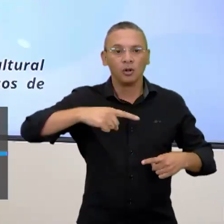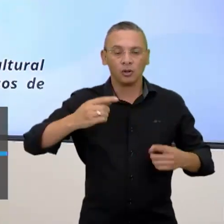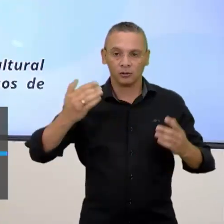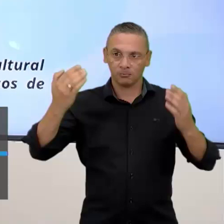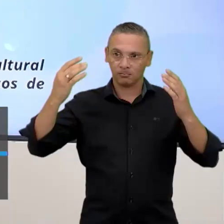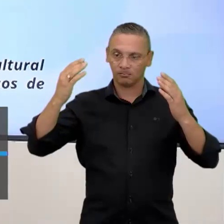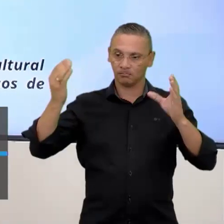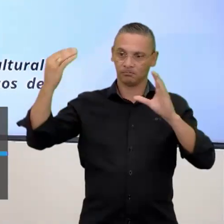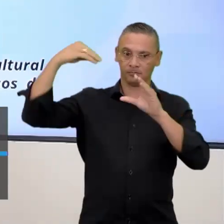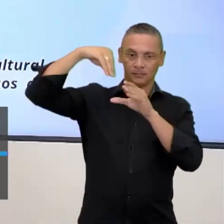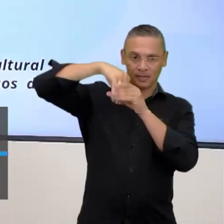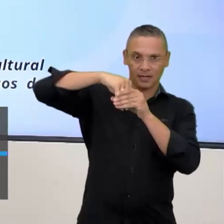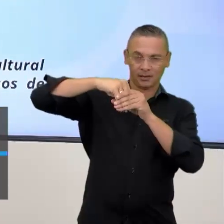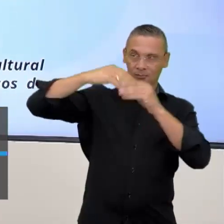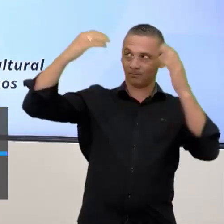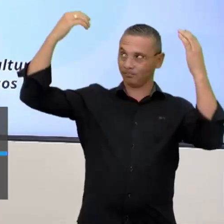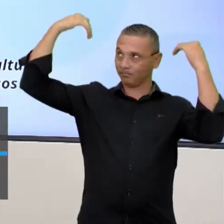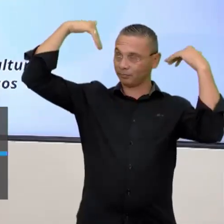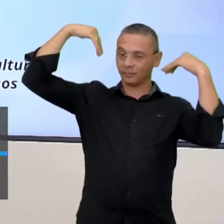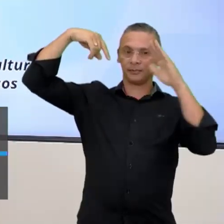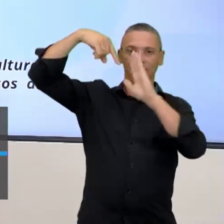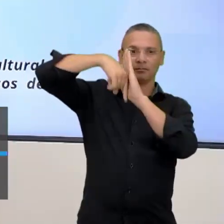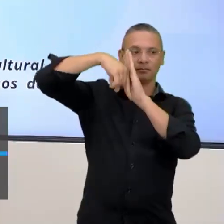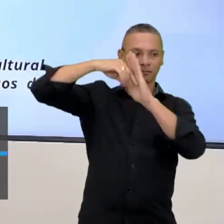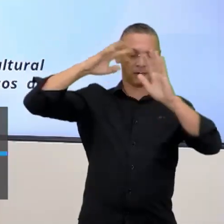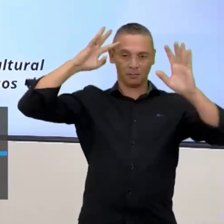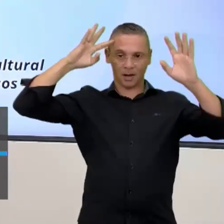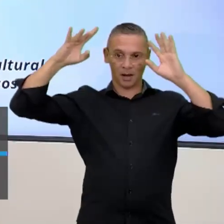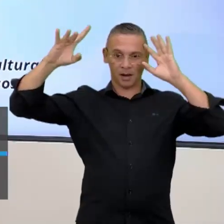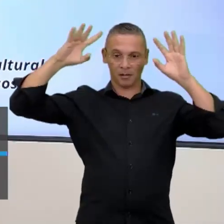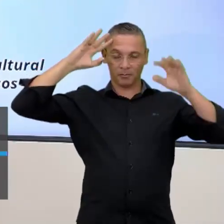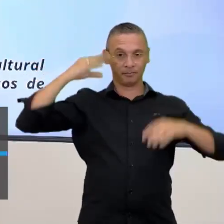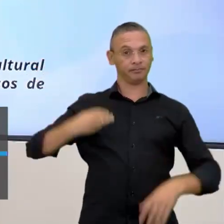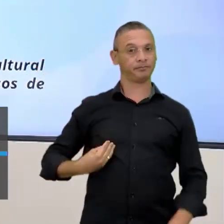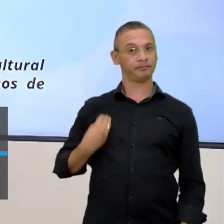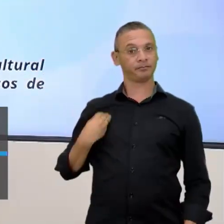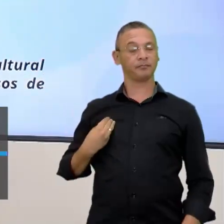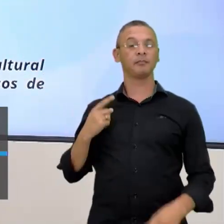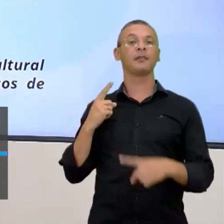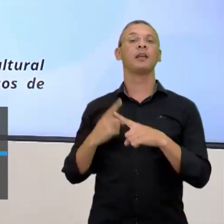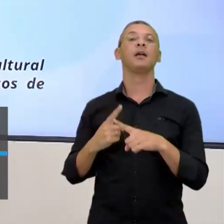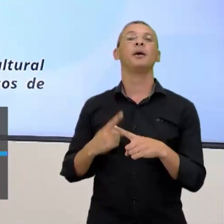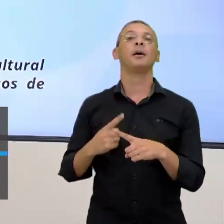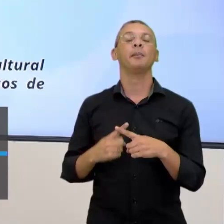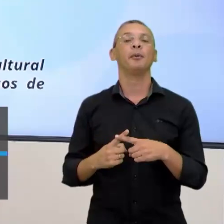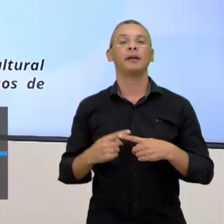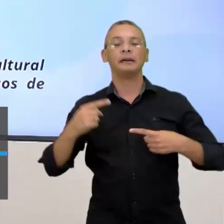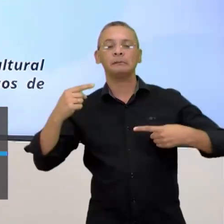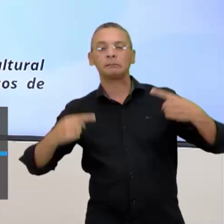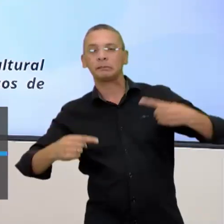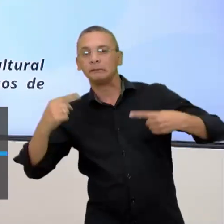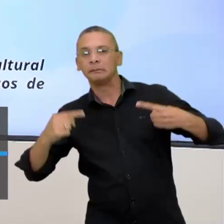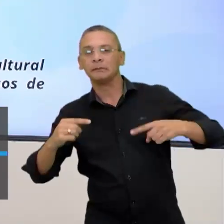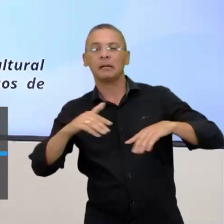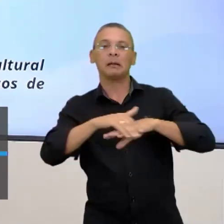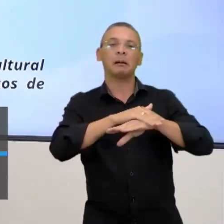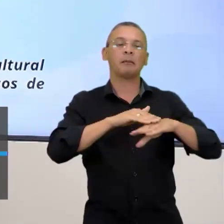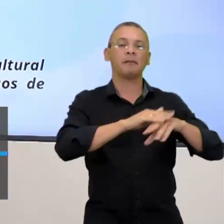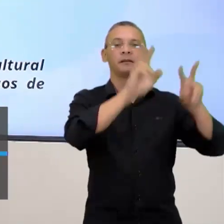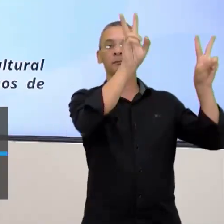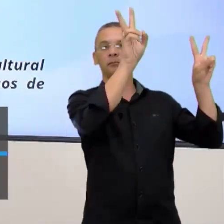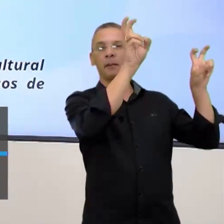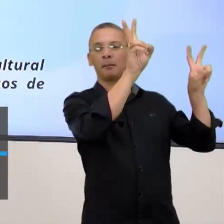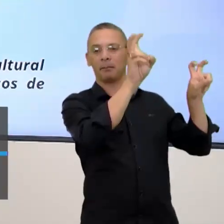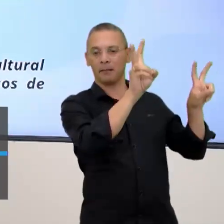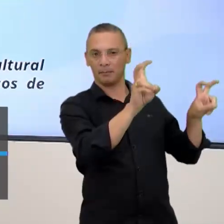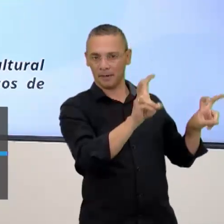crítico e saiba que algumas coisas existem porque elas são frutos de um debate enorme e contínuo. O que eu estou